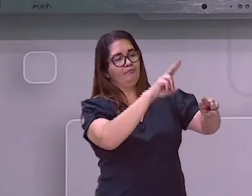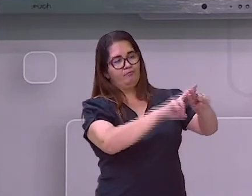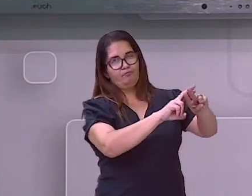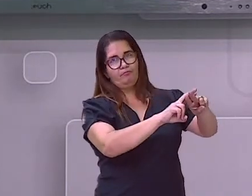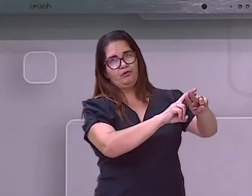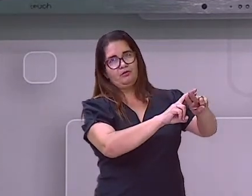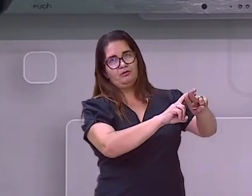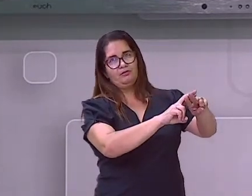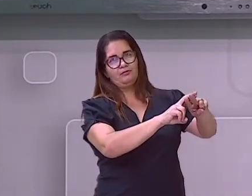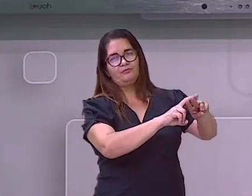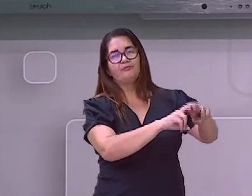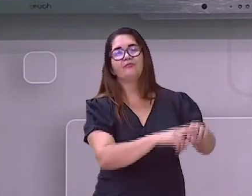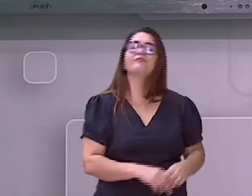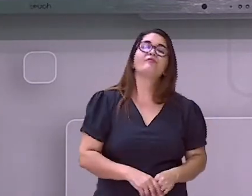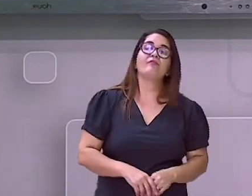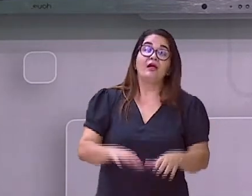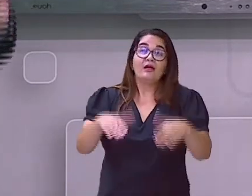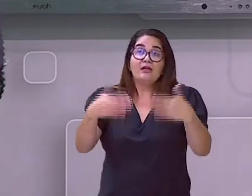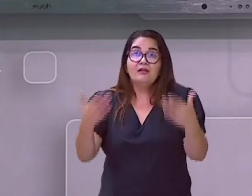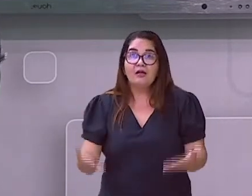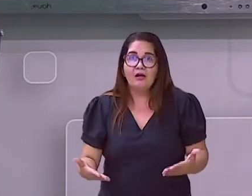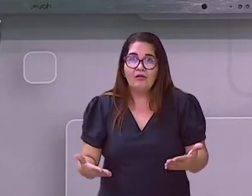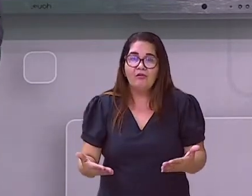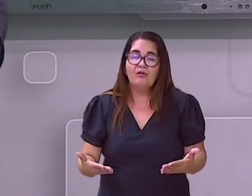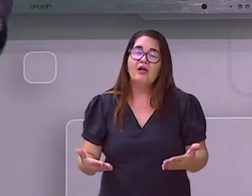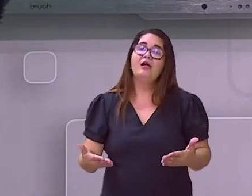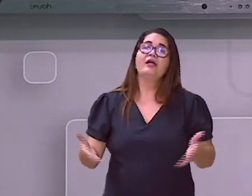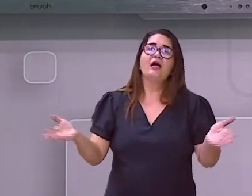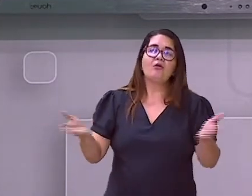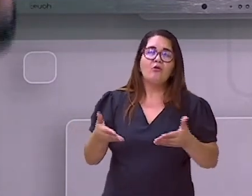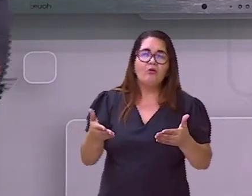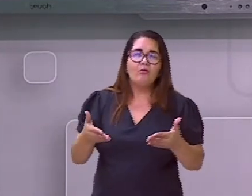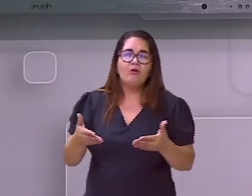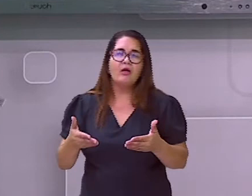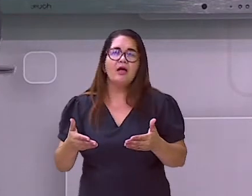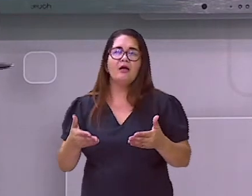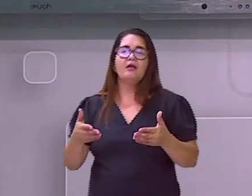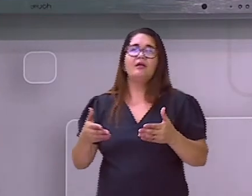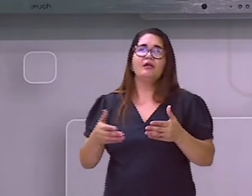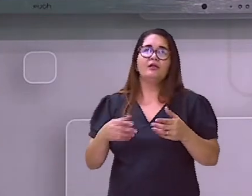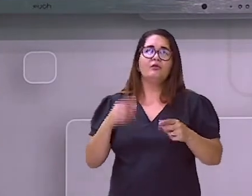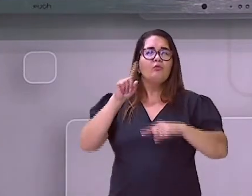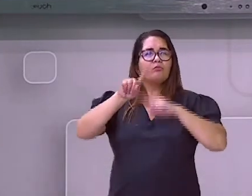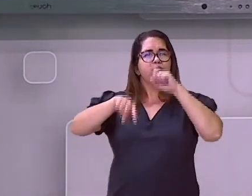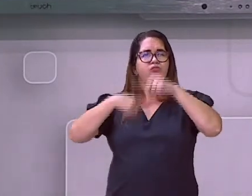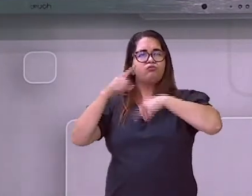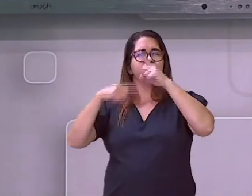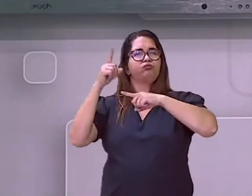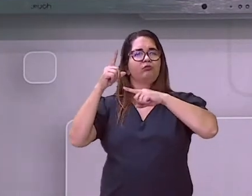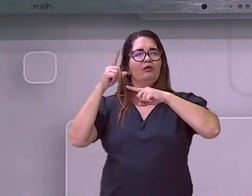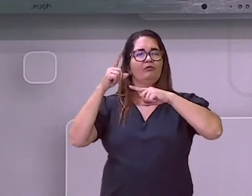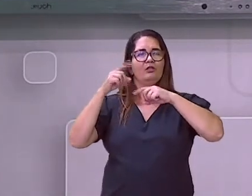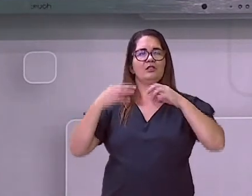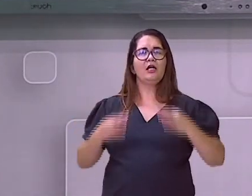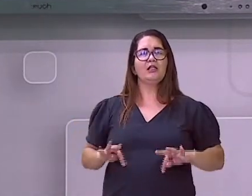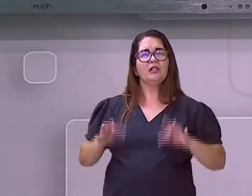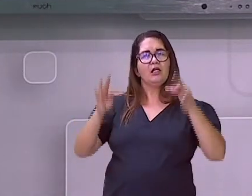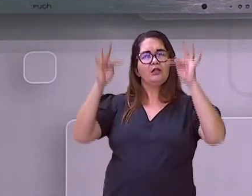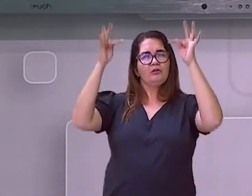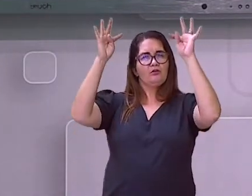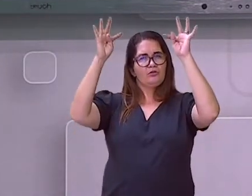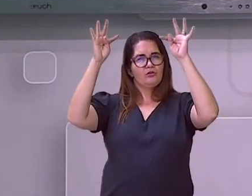tecnológicos, com todos os avanços, o mínimo de mão de obra e